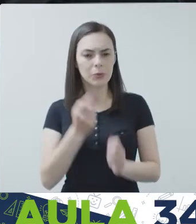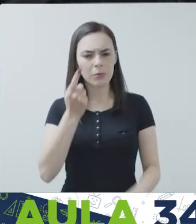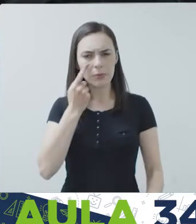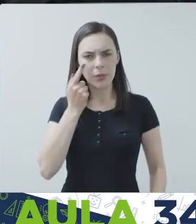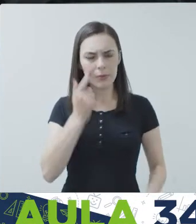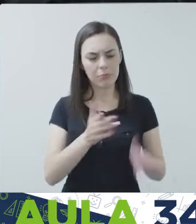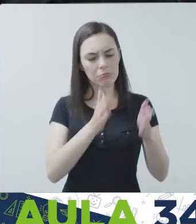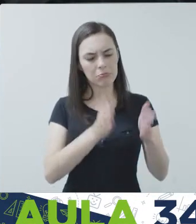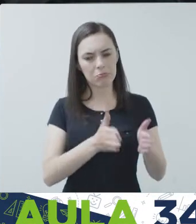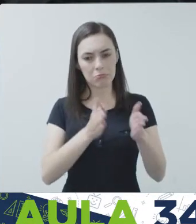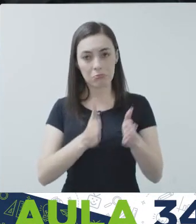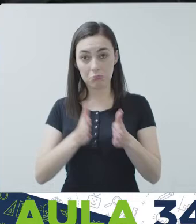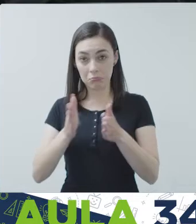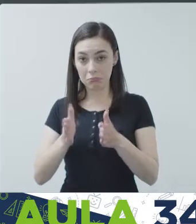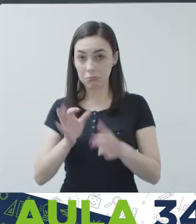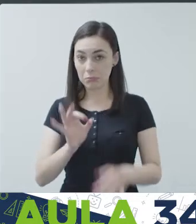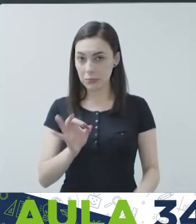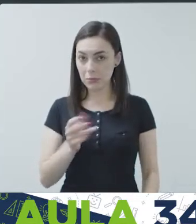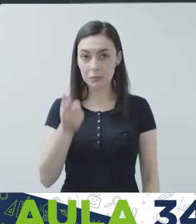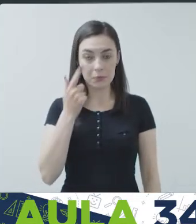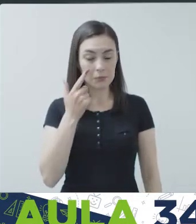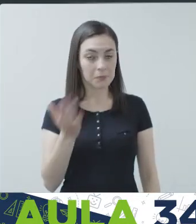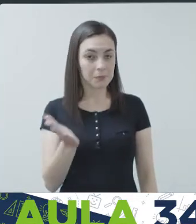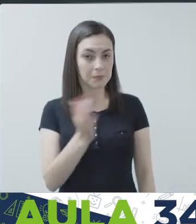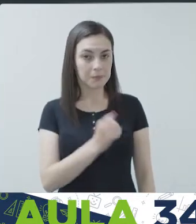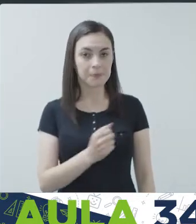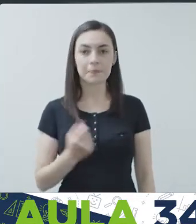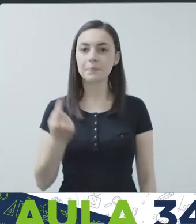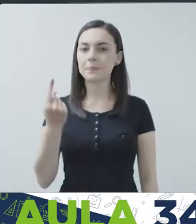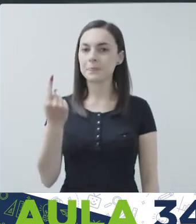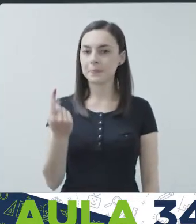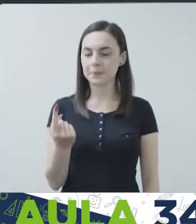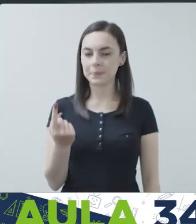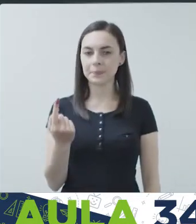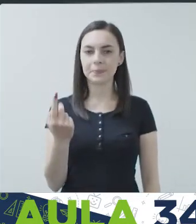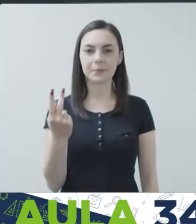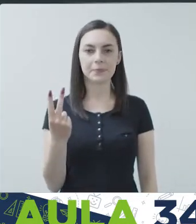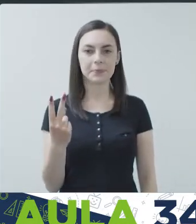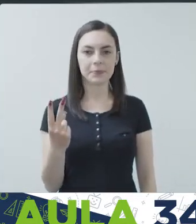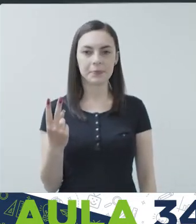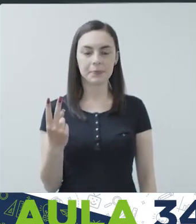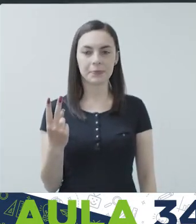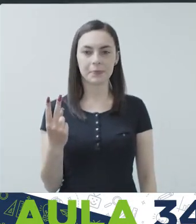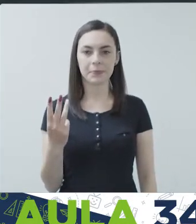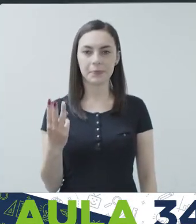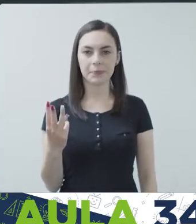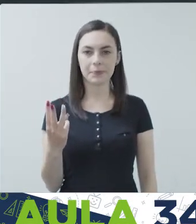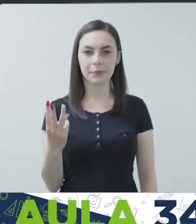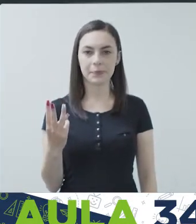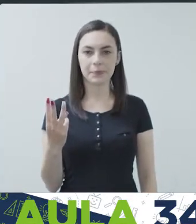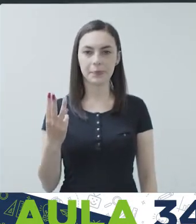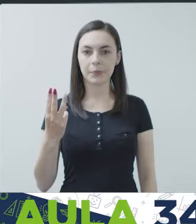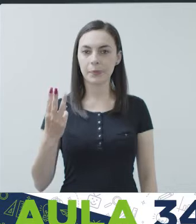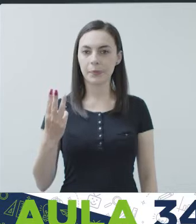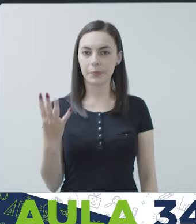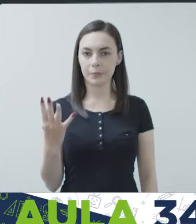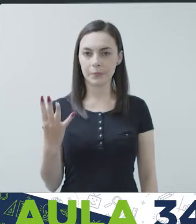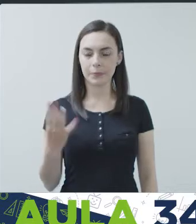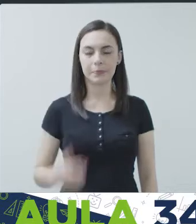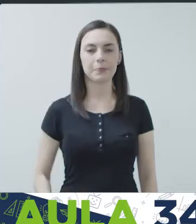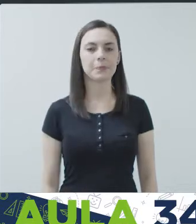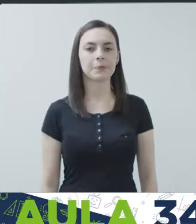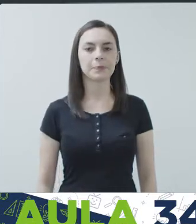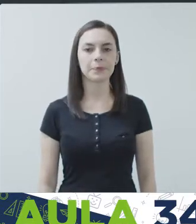está fazendo certo? Vamos lá? 1, 2, 3,